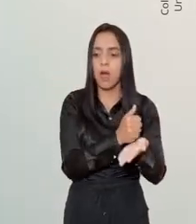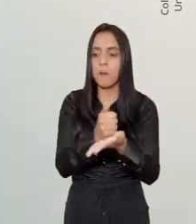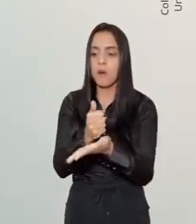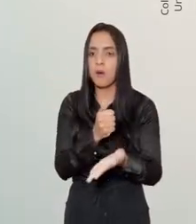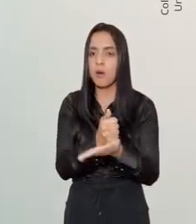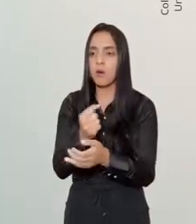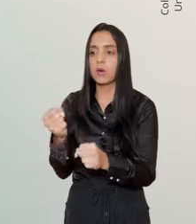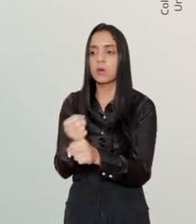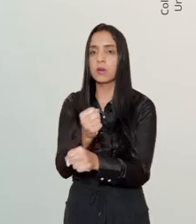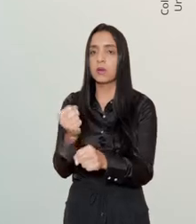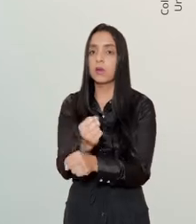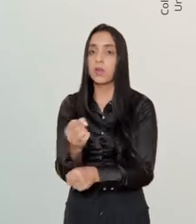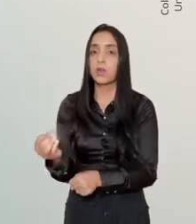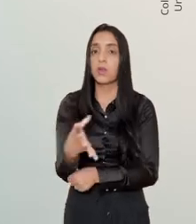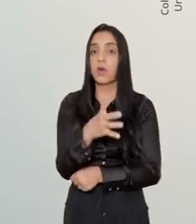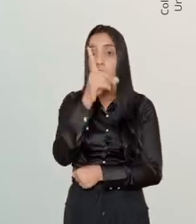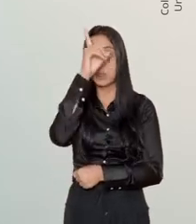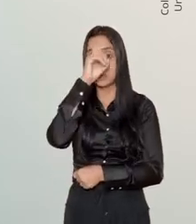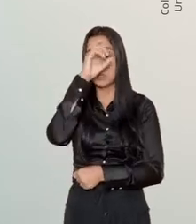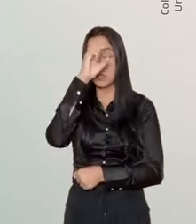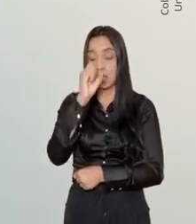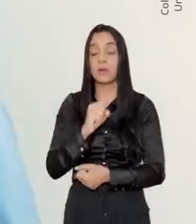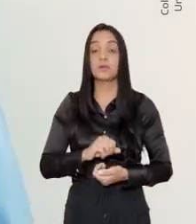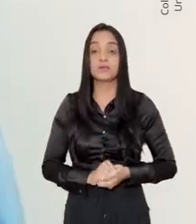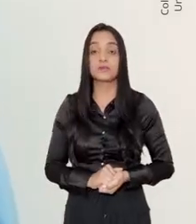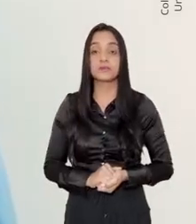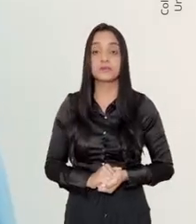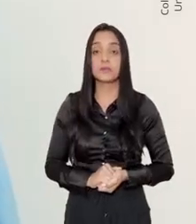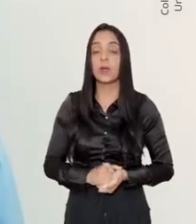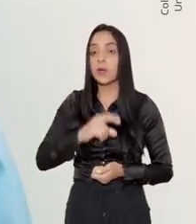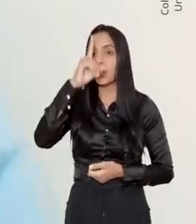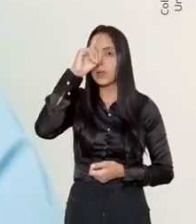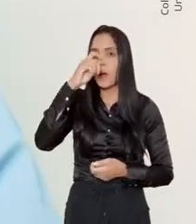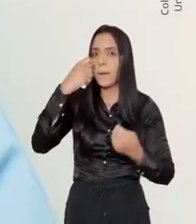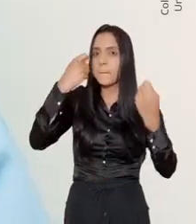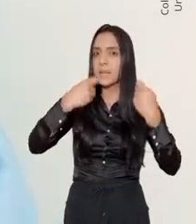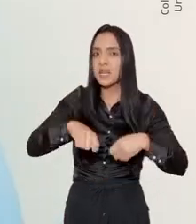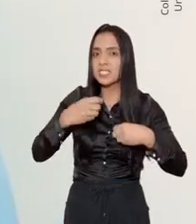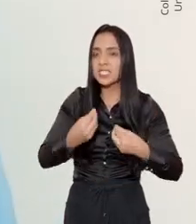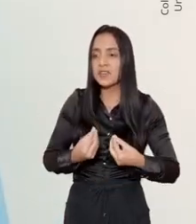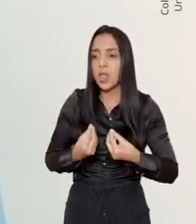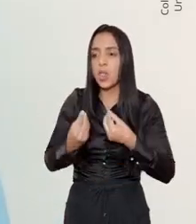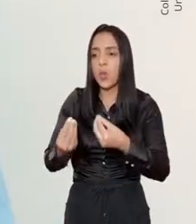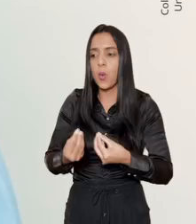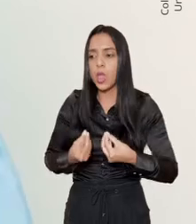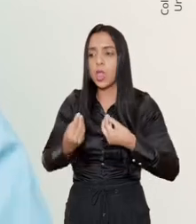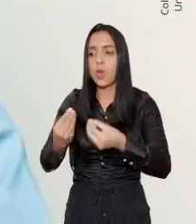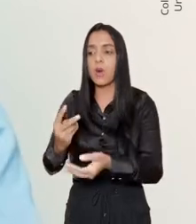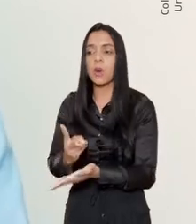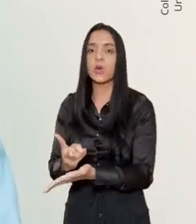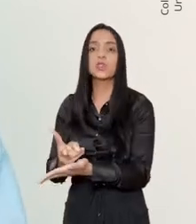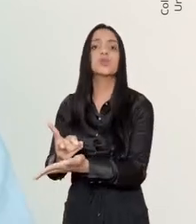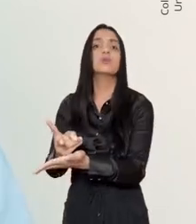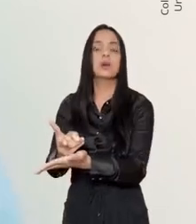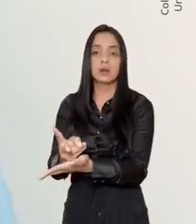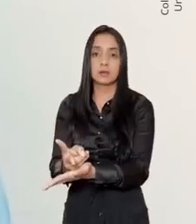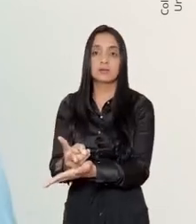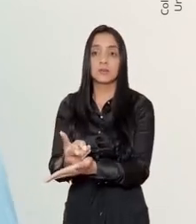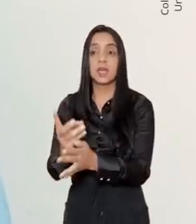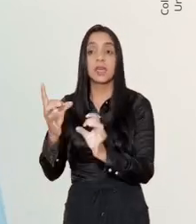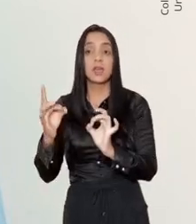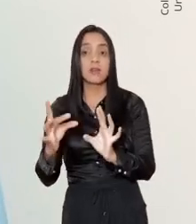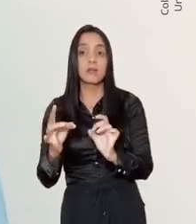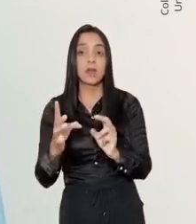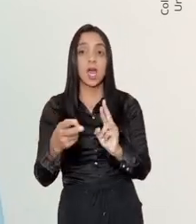buscar apoio para a construção do novo Hospital São José. Como todos sabem, o hospital depende de doações para continuar